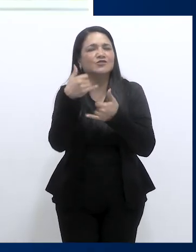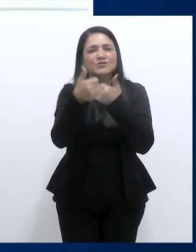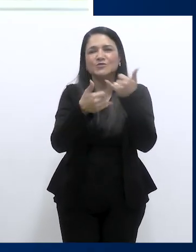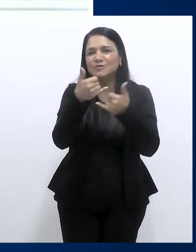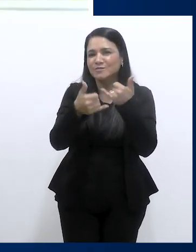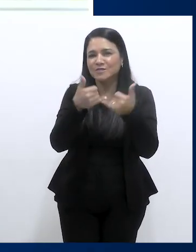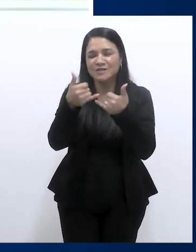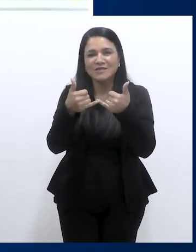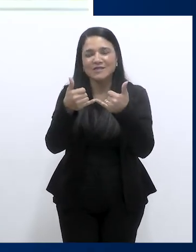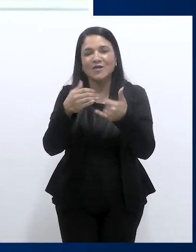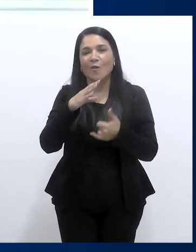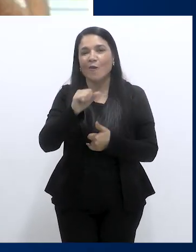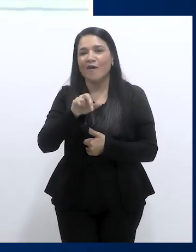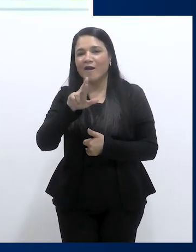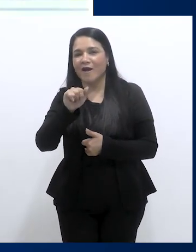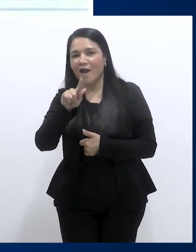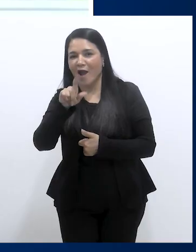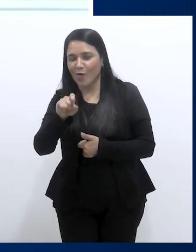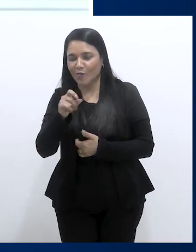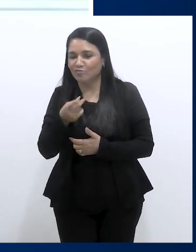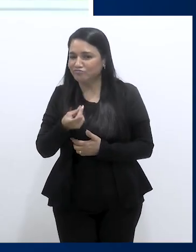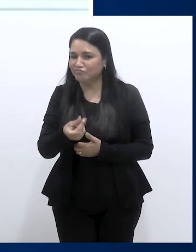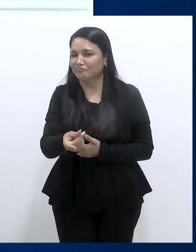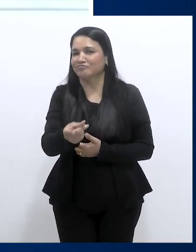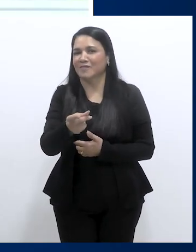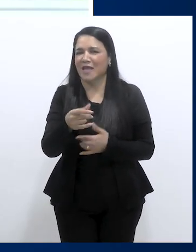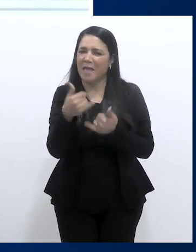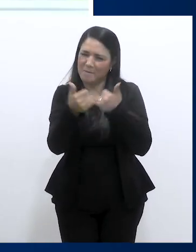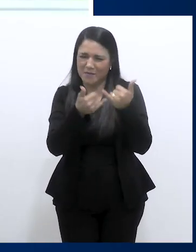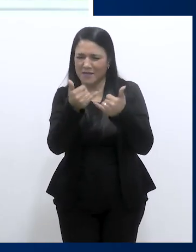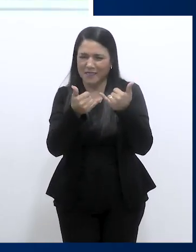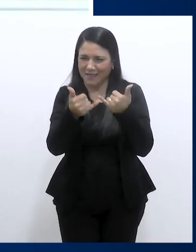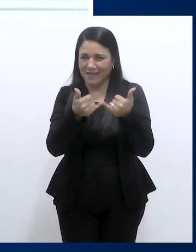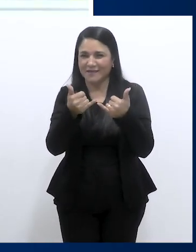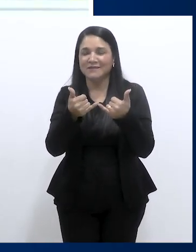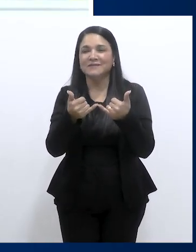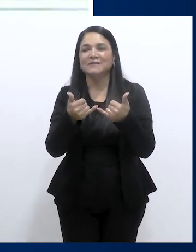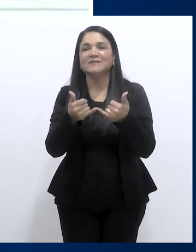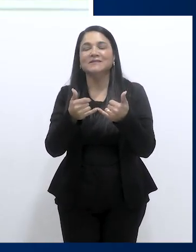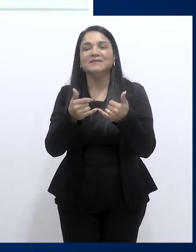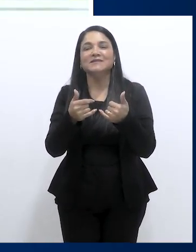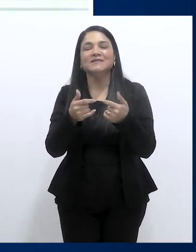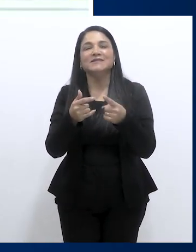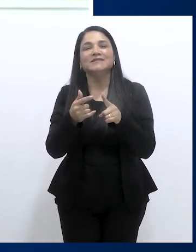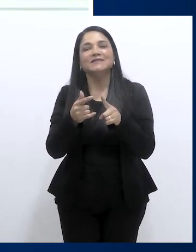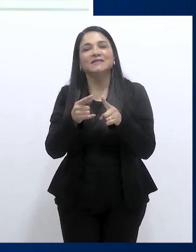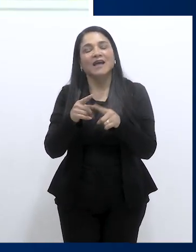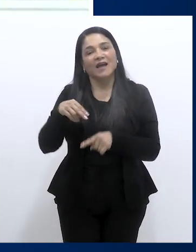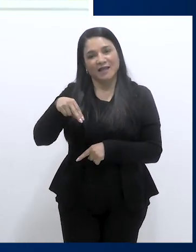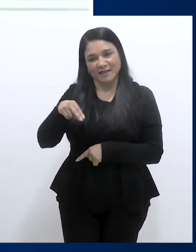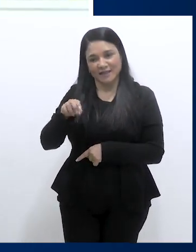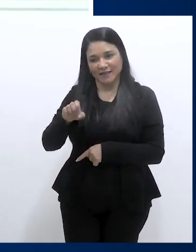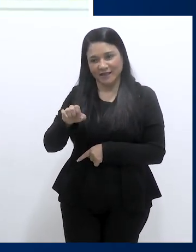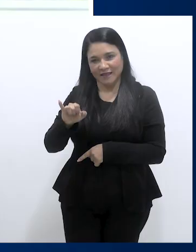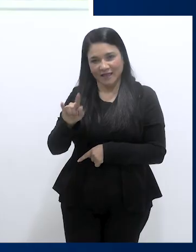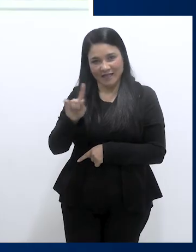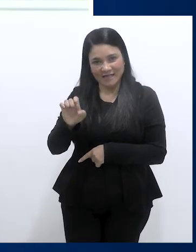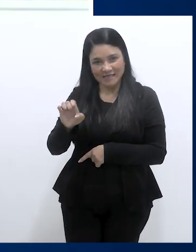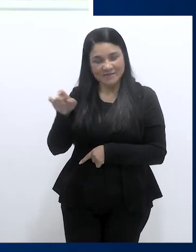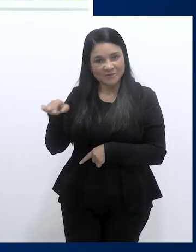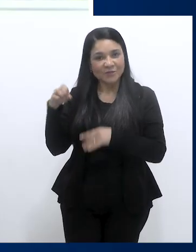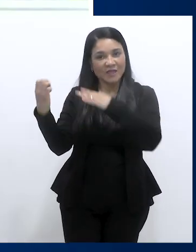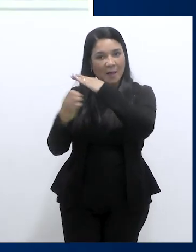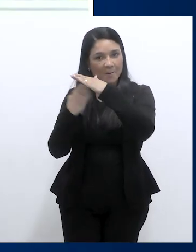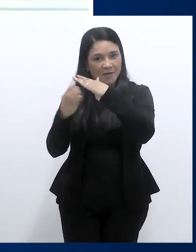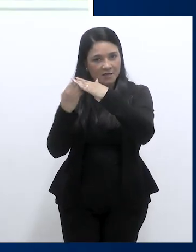tem nada de. A gente brinca que é um cargo, por enquanto, vitalício, mas é uma brincadeira nossa. A